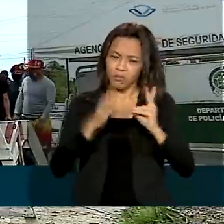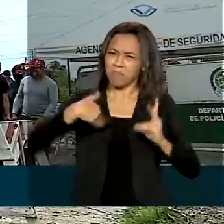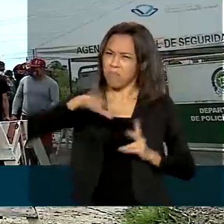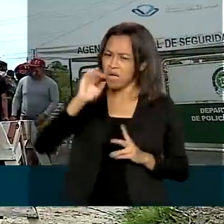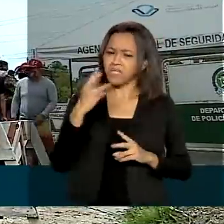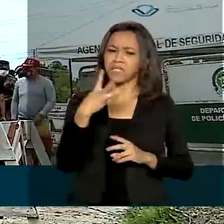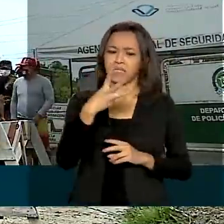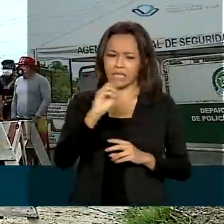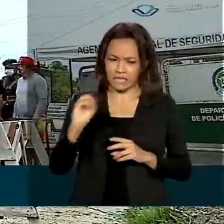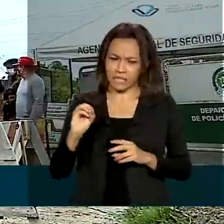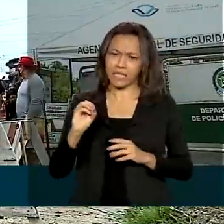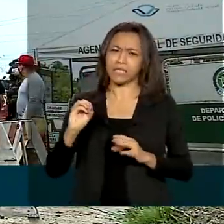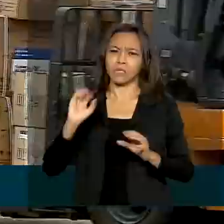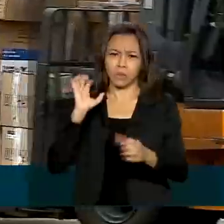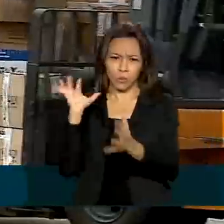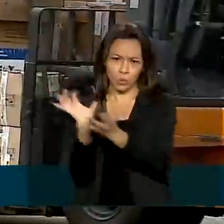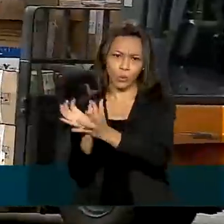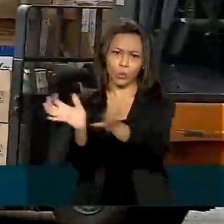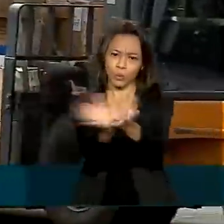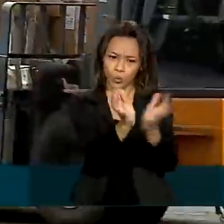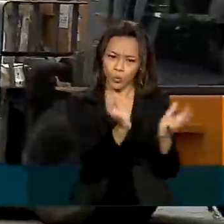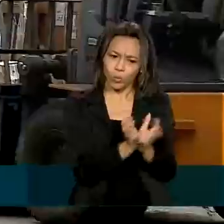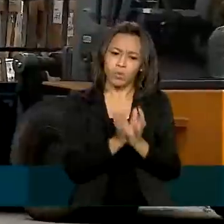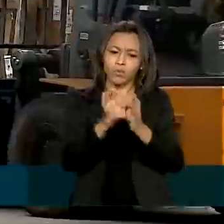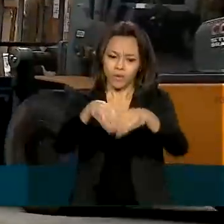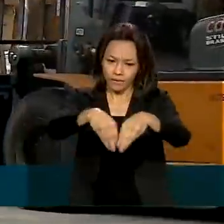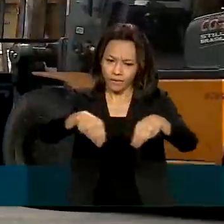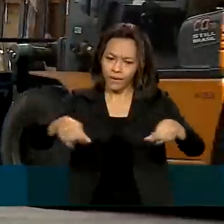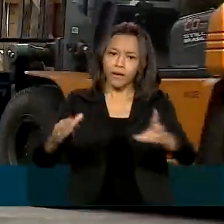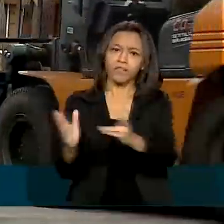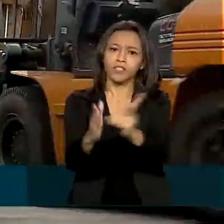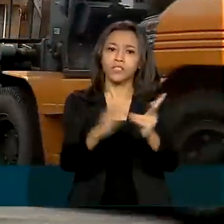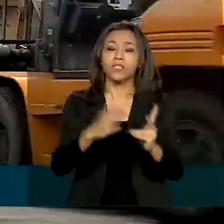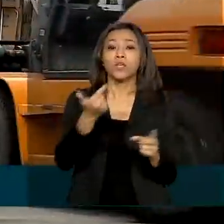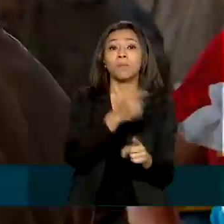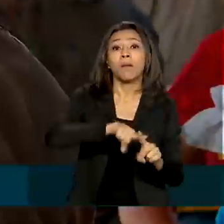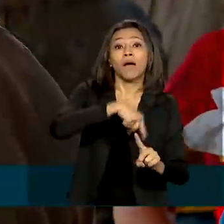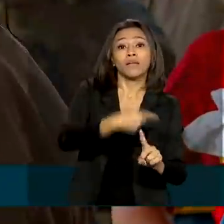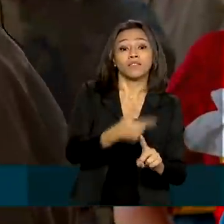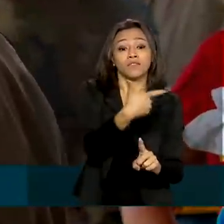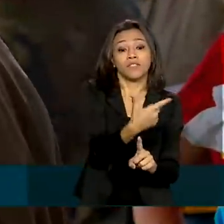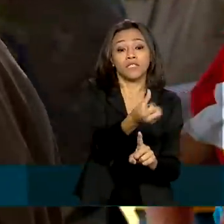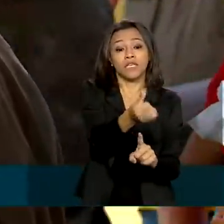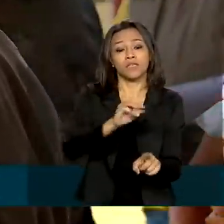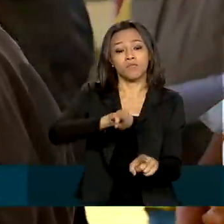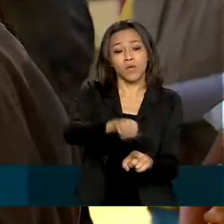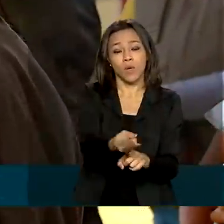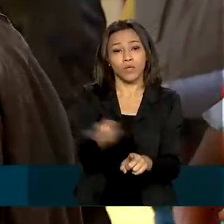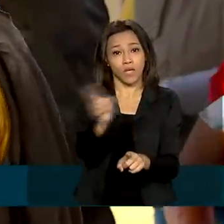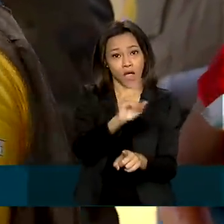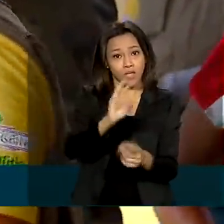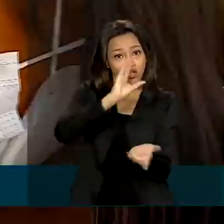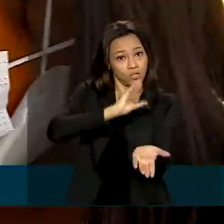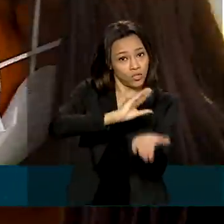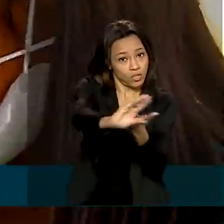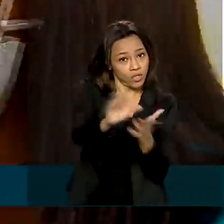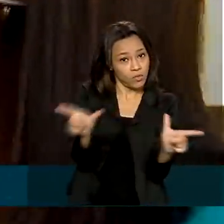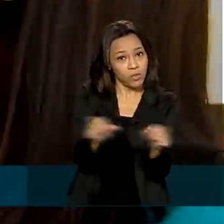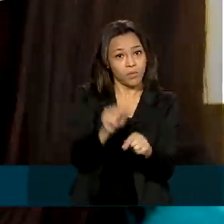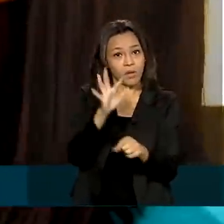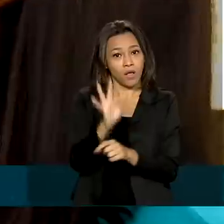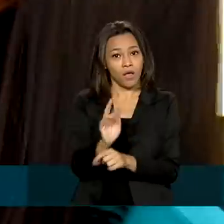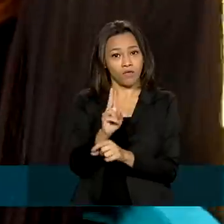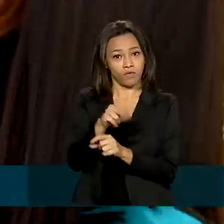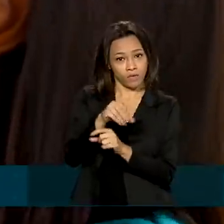foram montadas em terras indígenas e outros 26 milhões de reais investidos pela FUNAI para combater